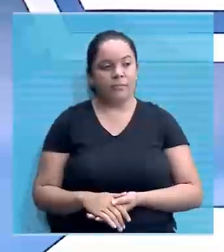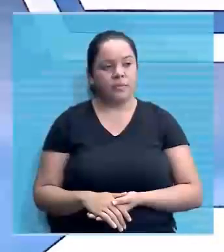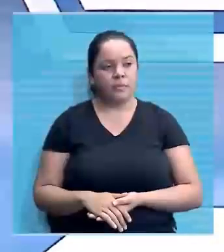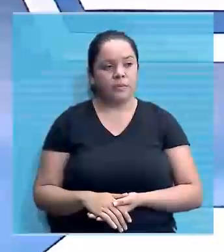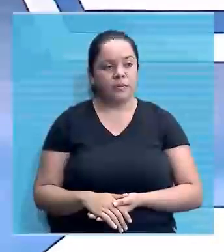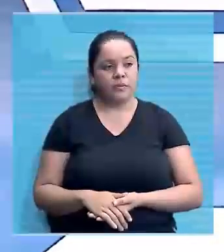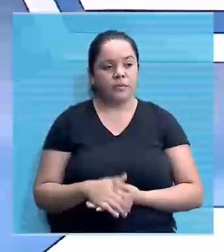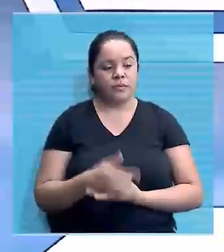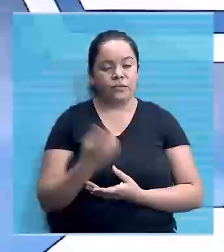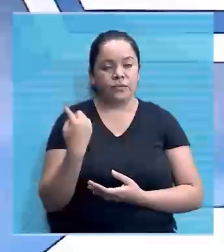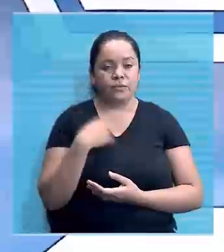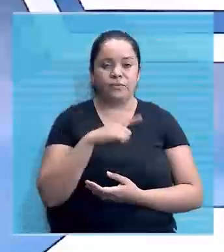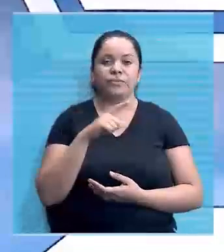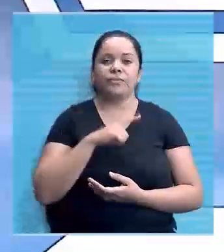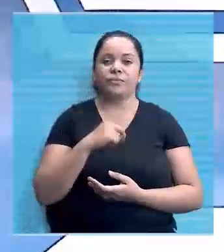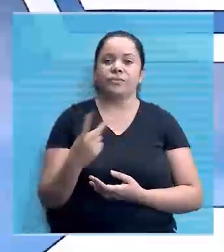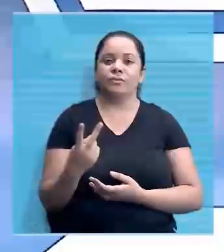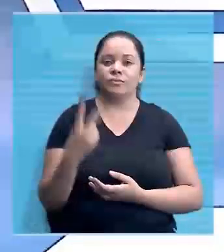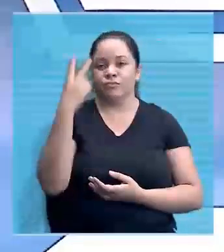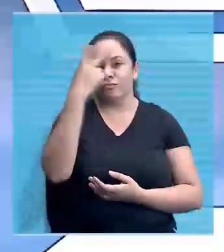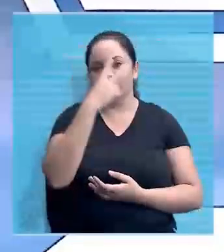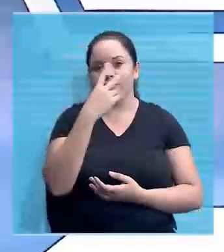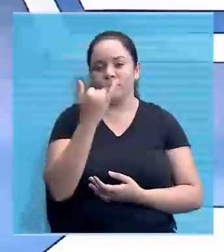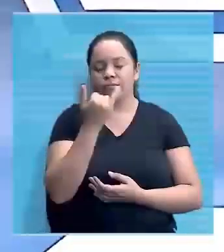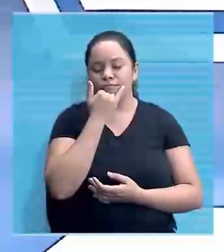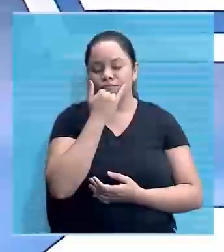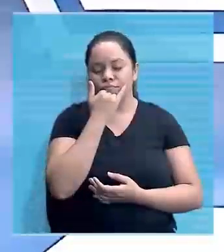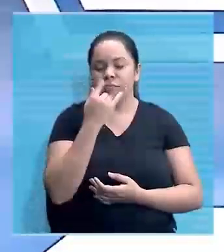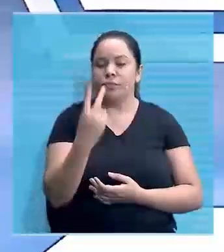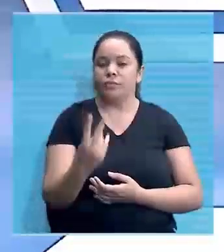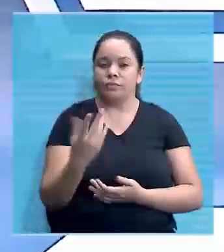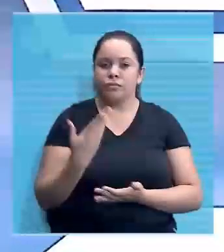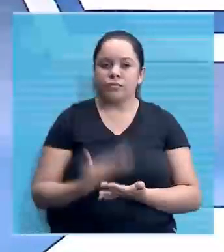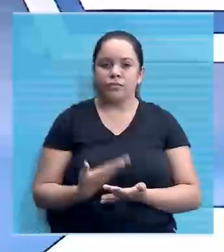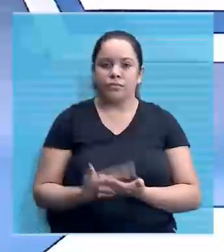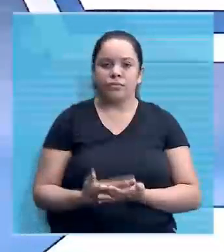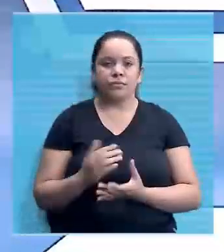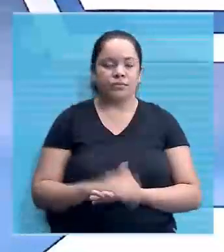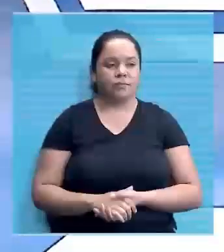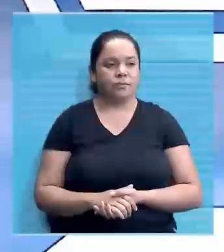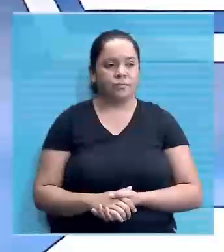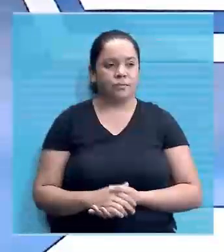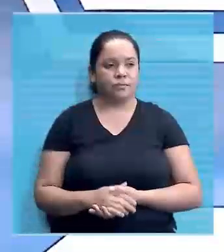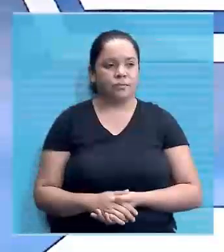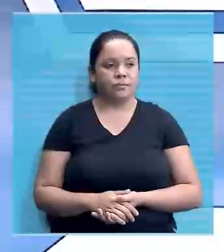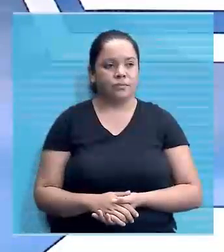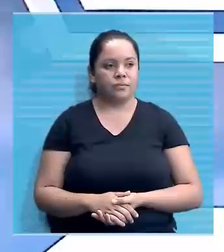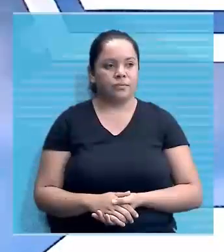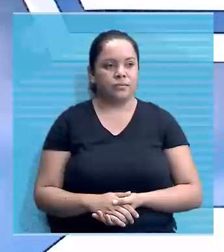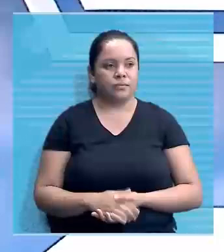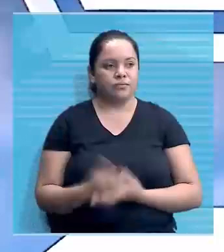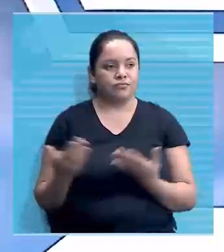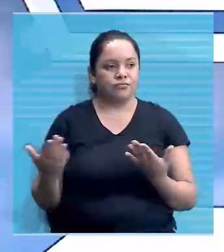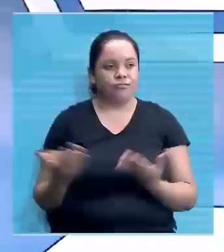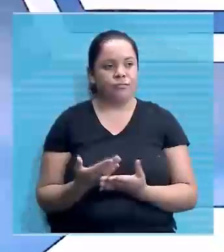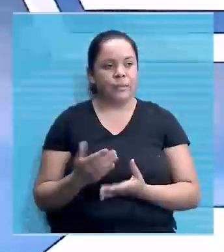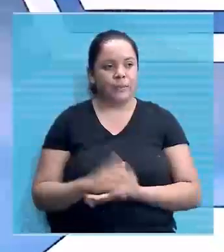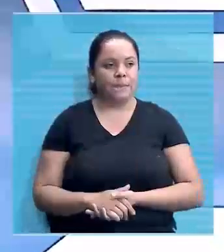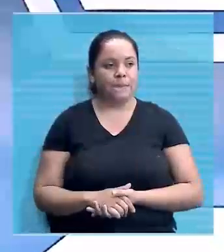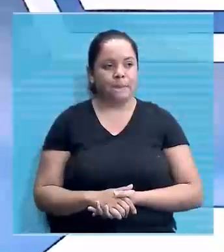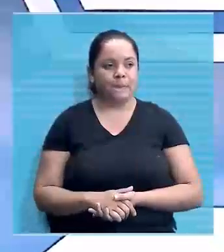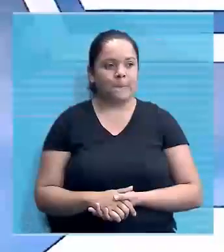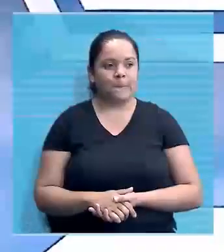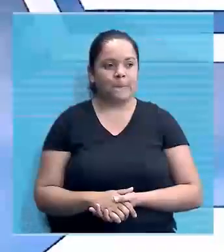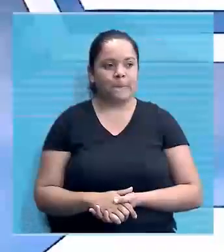nós temos duas aulas né são as nossas duas últimas aulas desta terça-feira E aí imagina